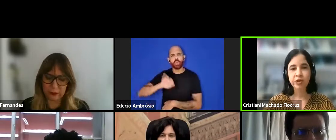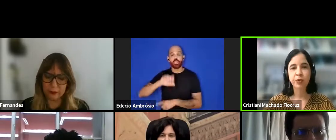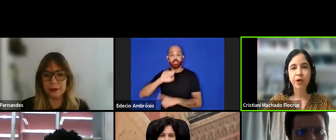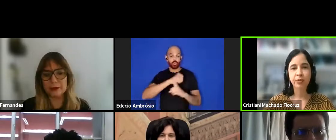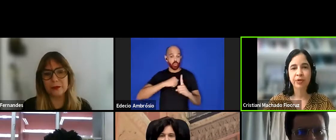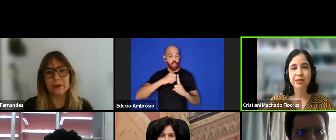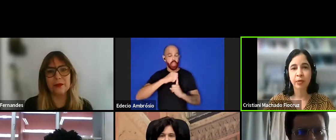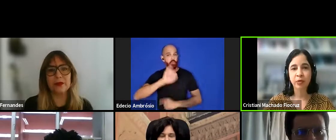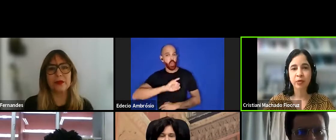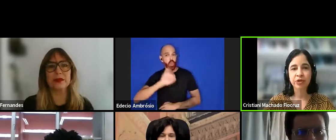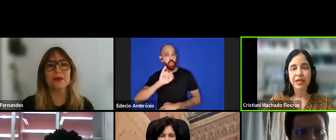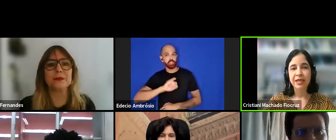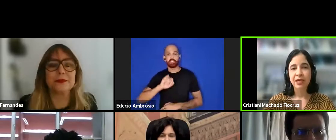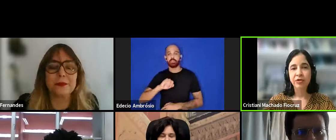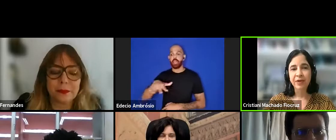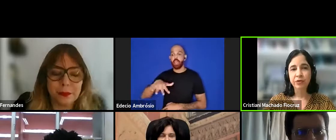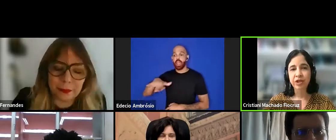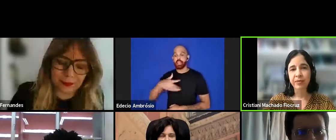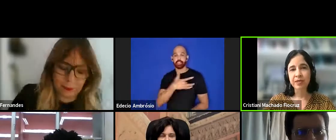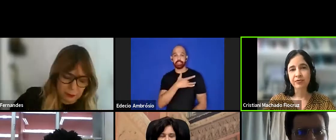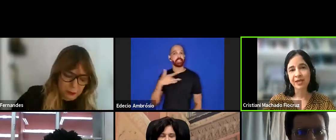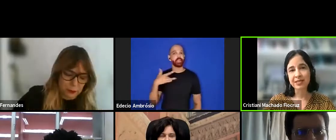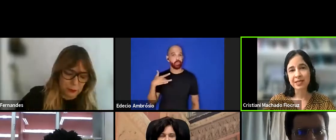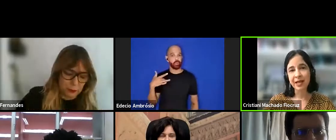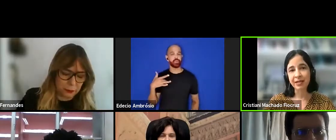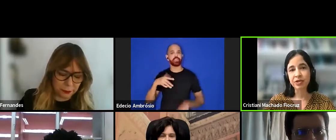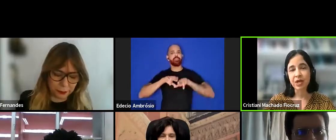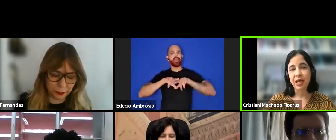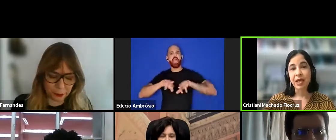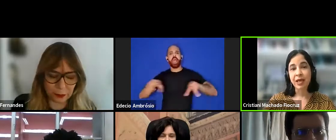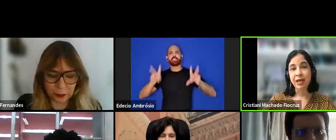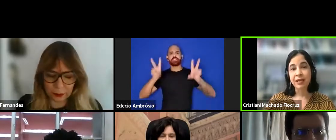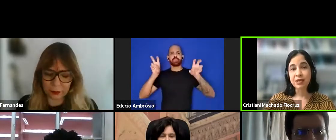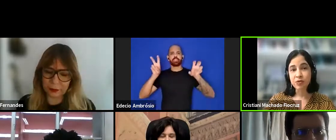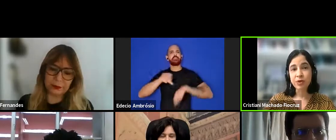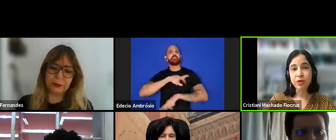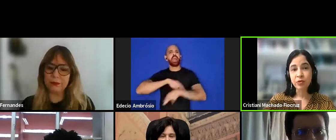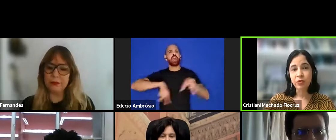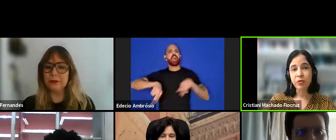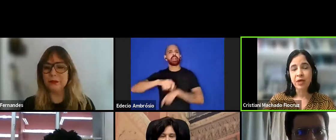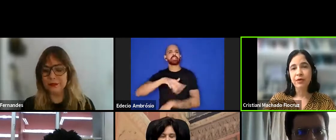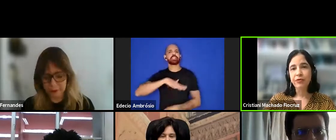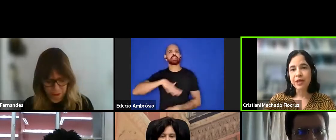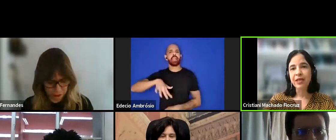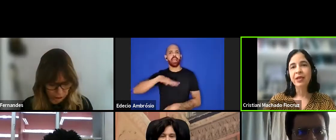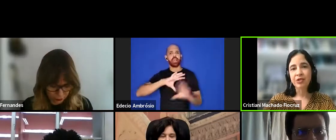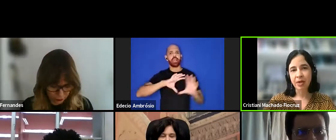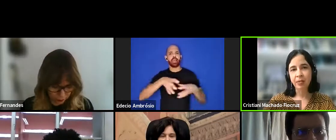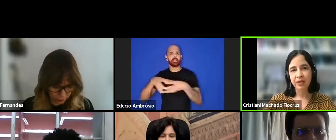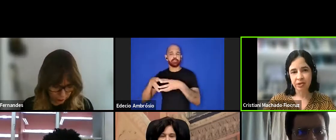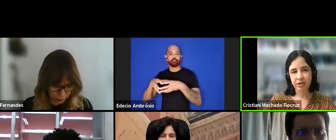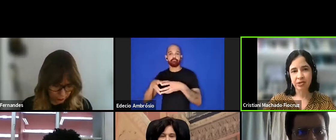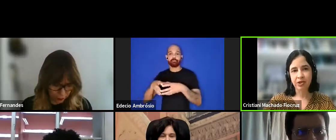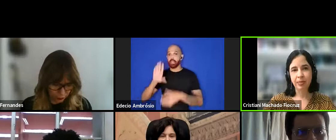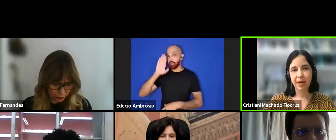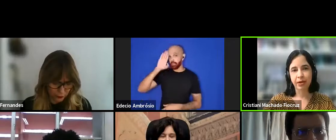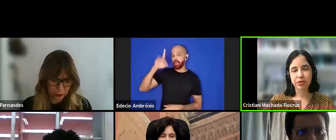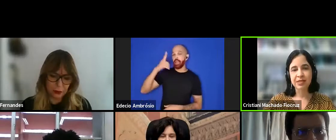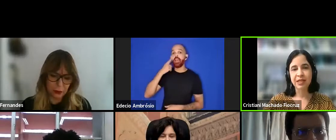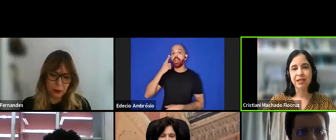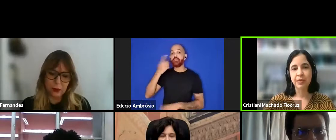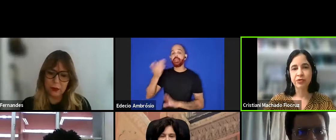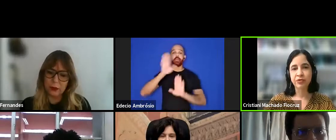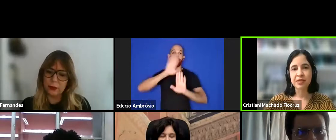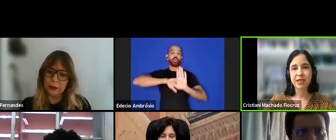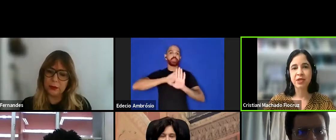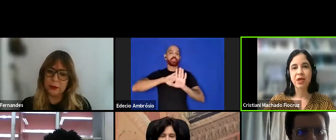relevantes, relevantes para o campo da saúde, em vários temas, em várias áreas, e, sobretudo, ver quem está por trás desses trabalhos,